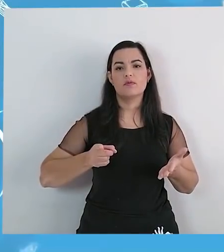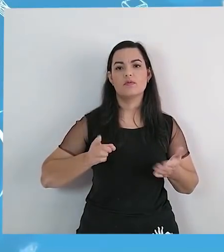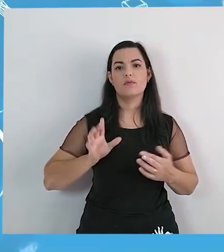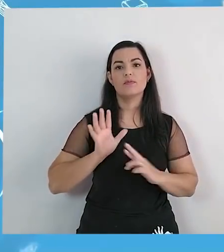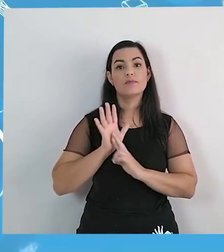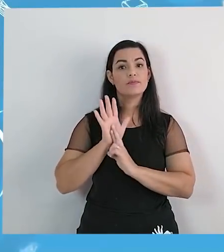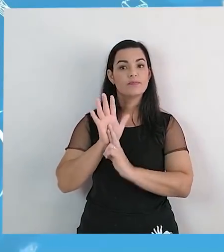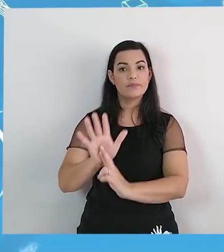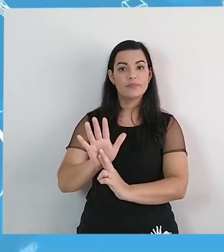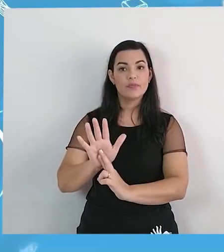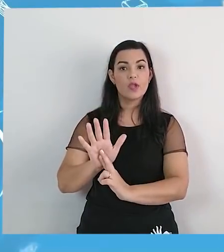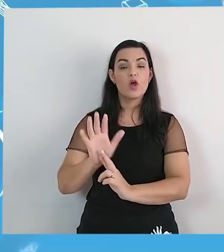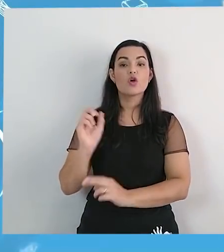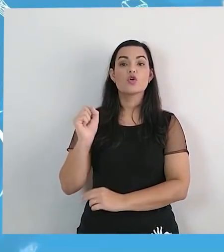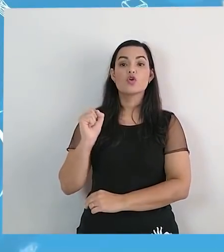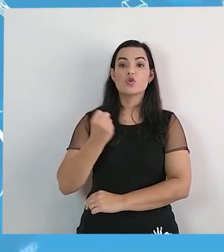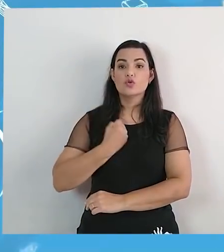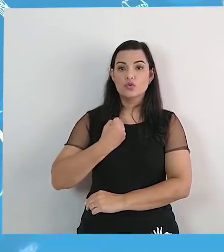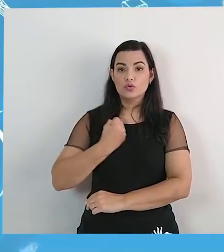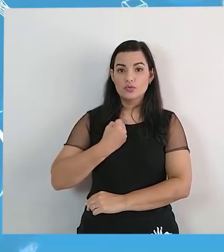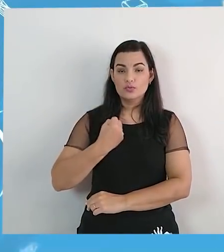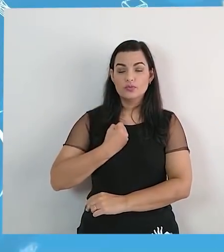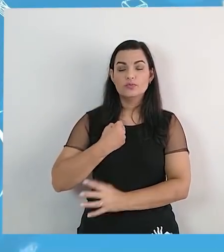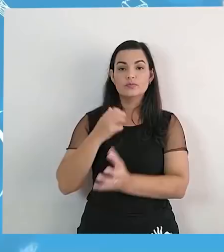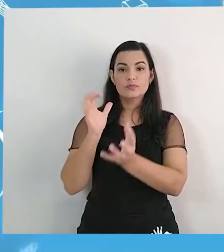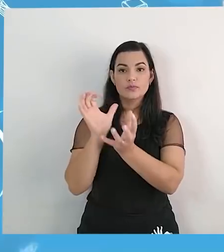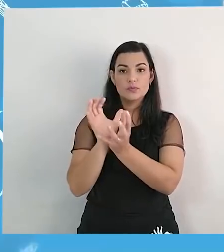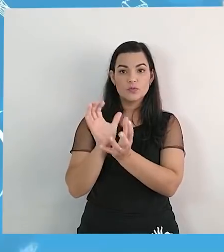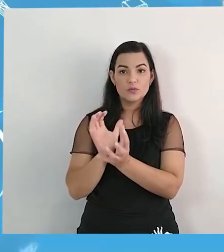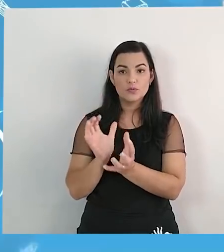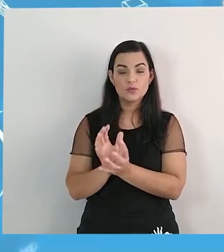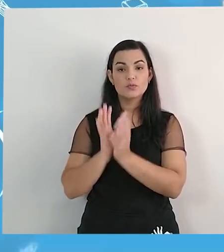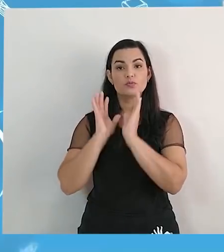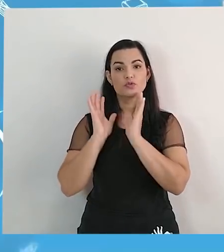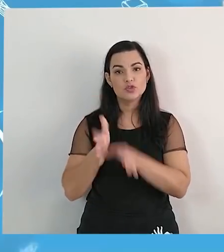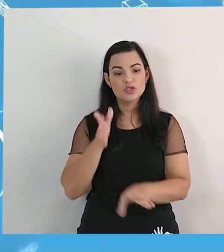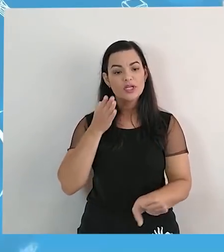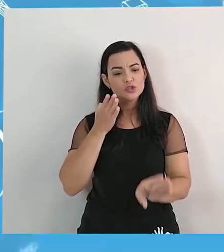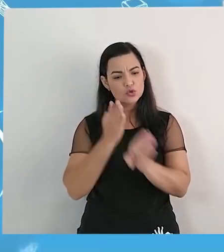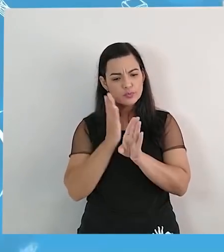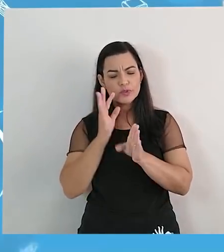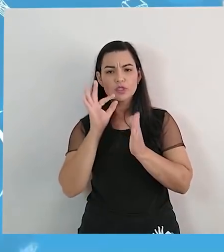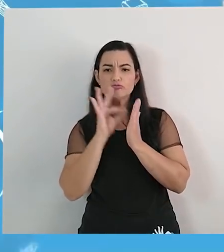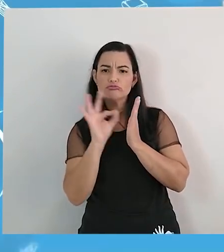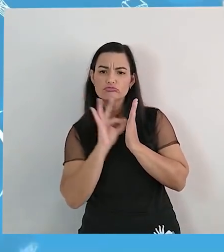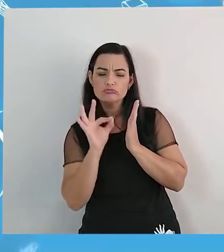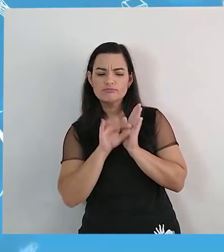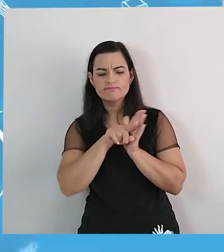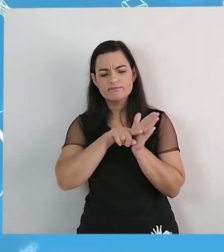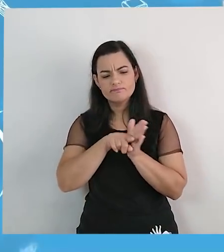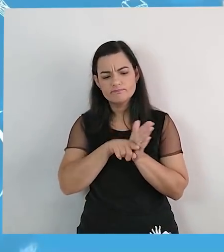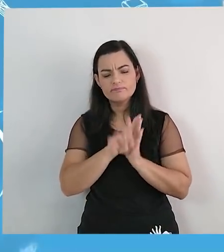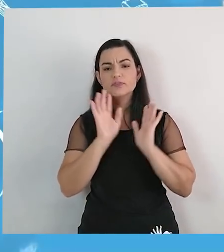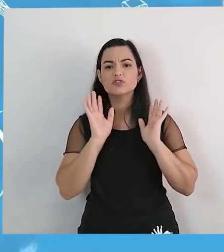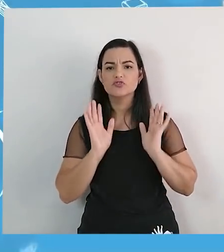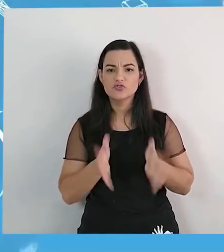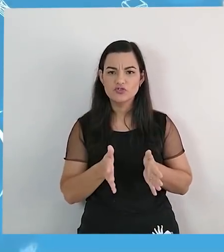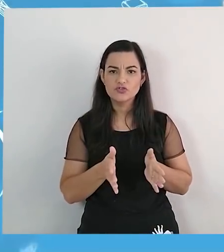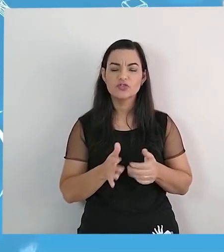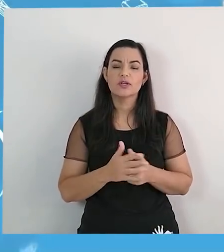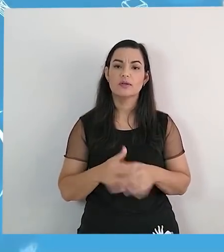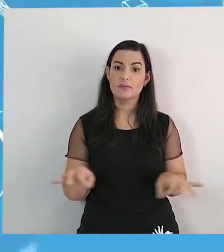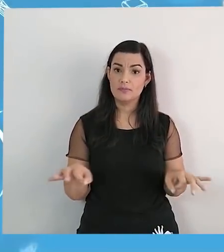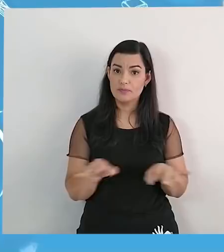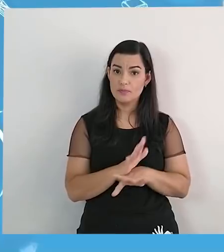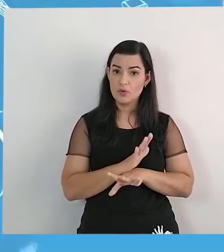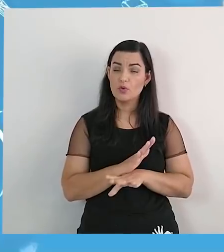representa o número de espécies já descritas, que já foram estudadas, pesquisadas,